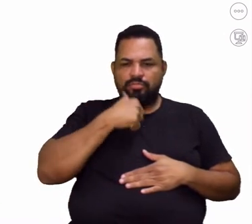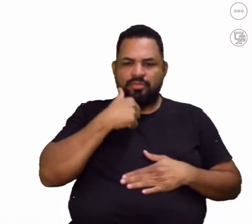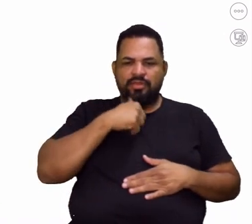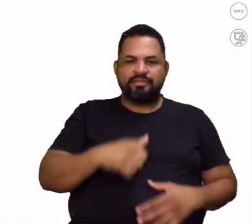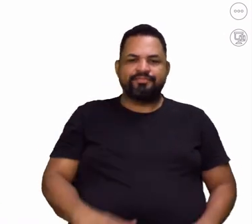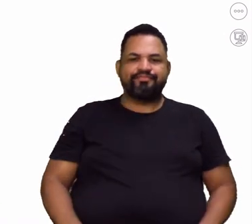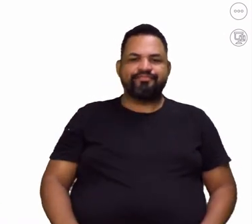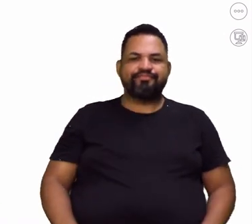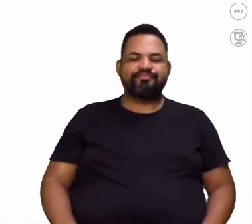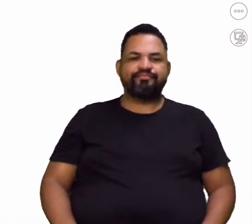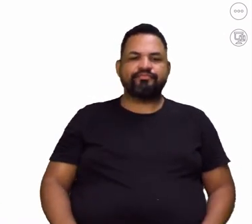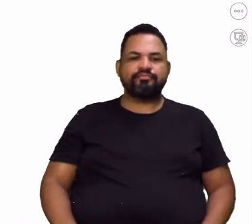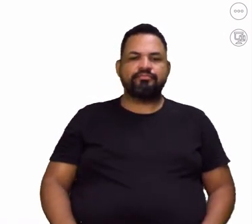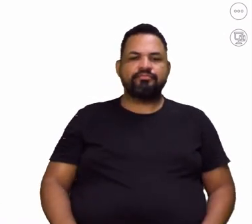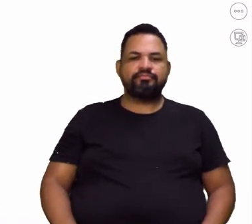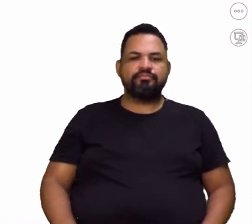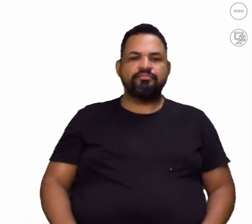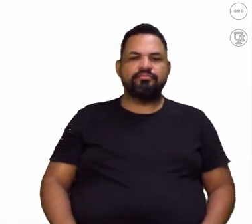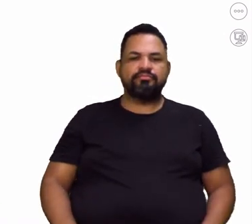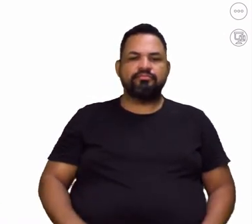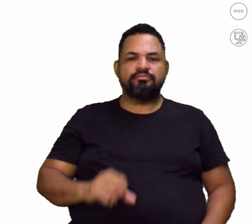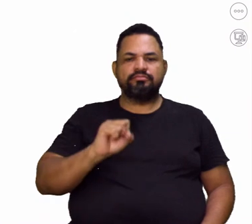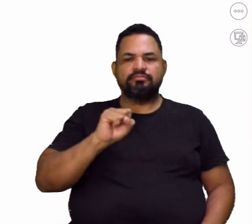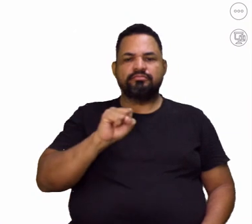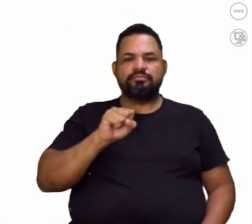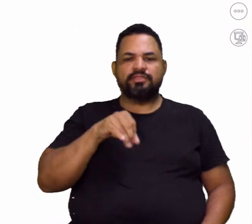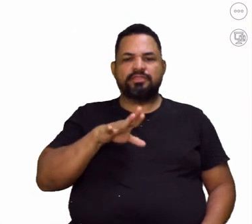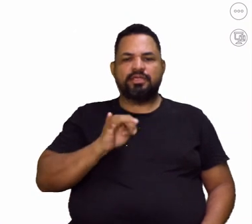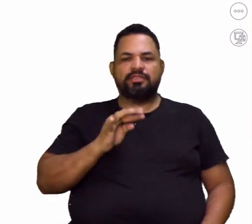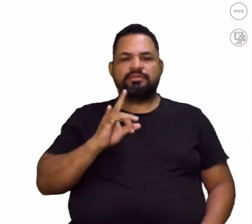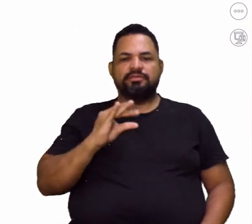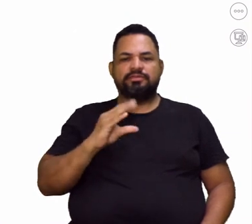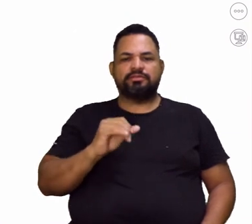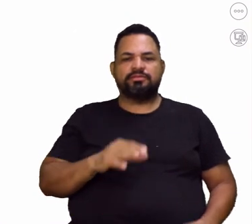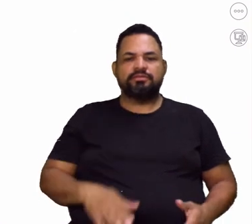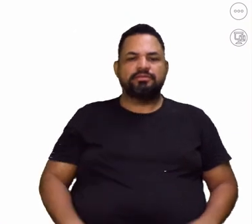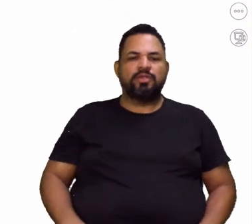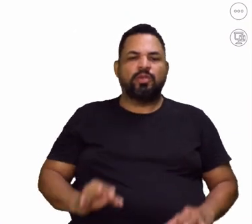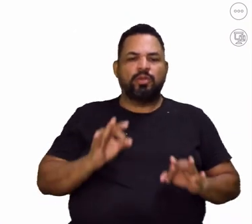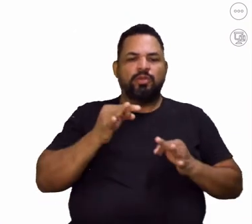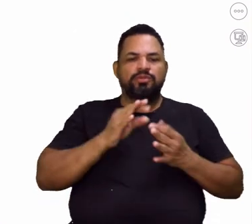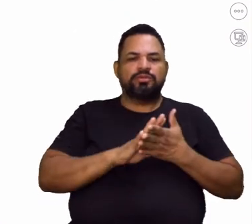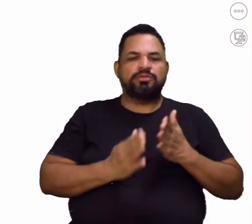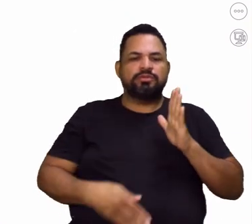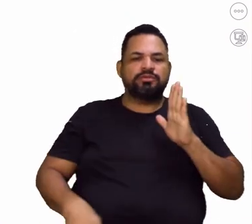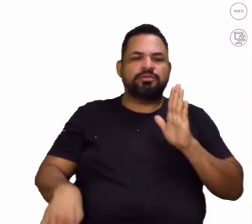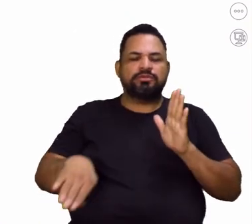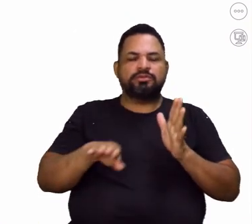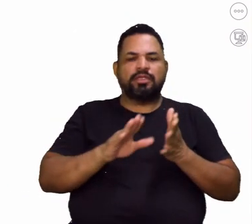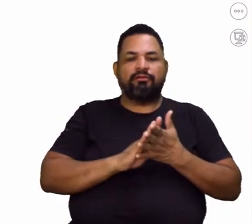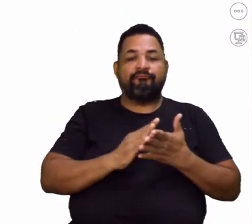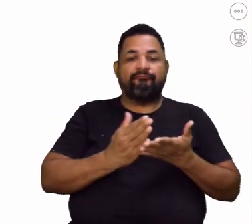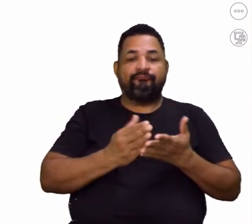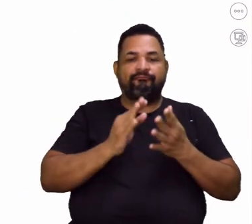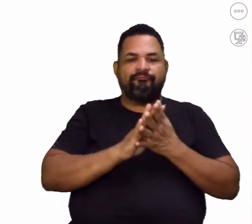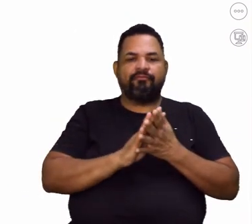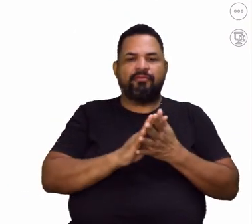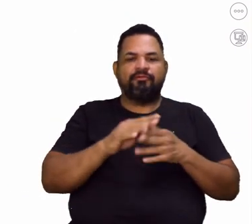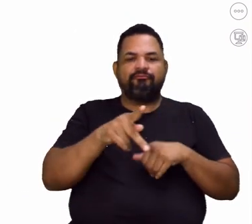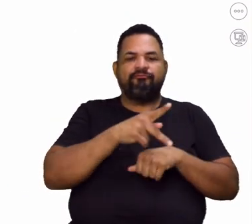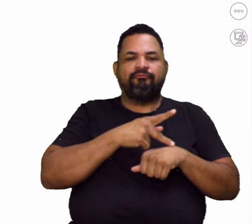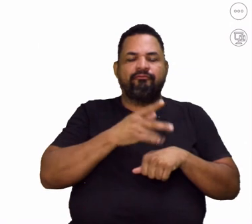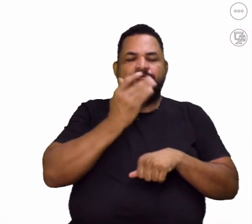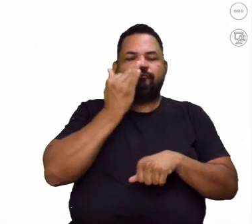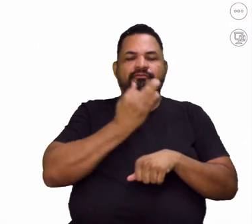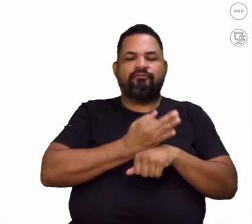usa essa, né? No sintético, vamos ver também, nós temos a variante culta. Chegaram as férias, graças a Deus.